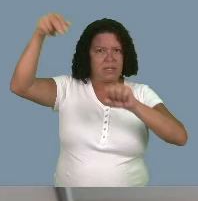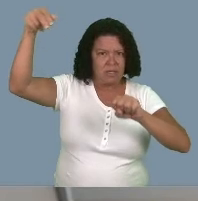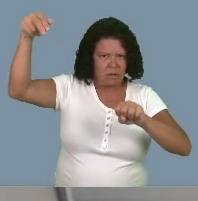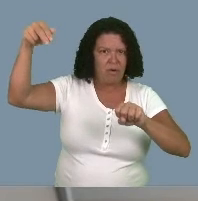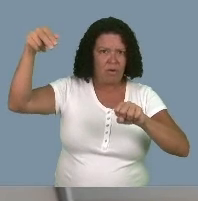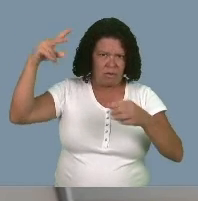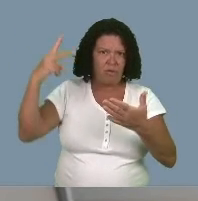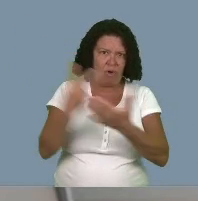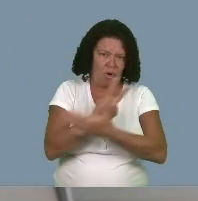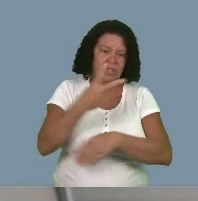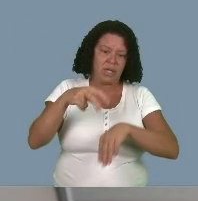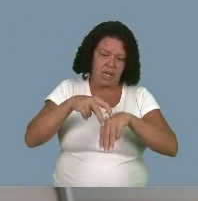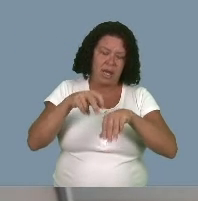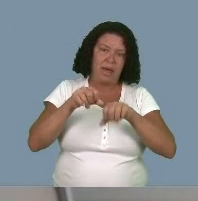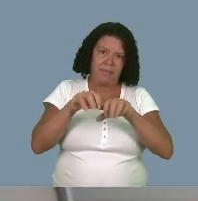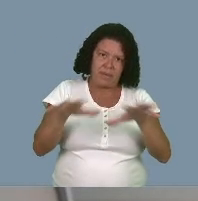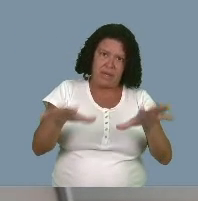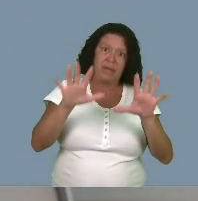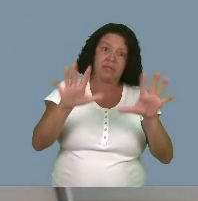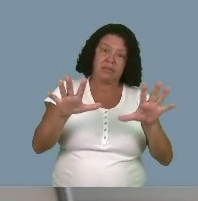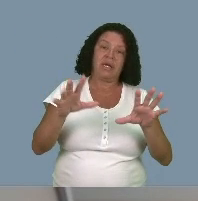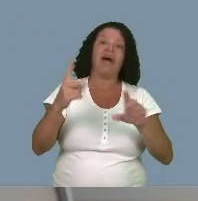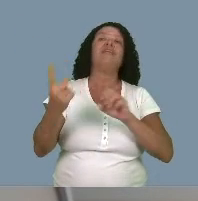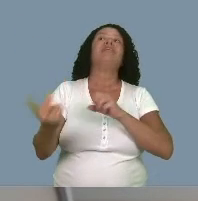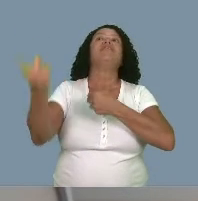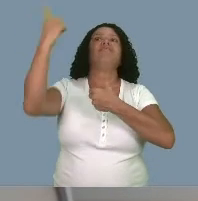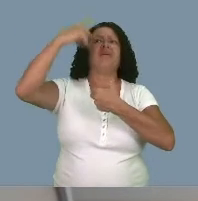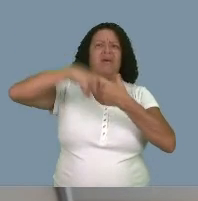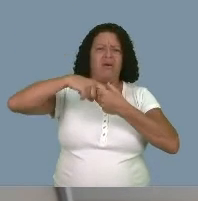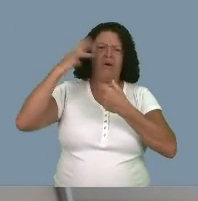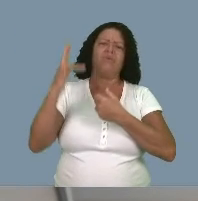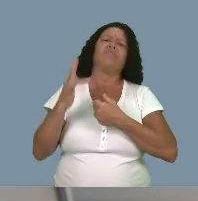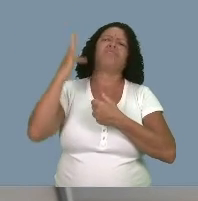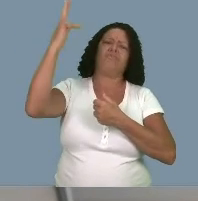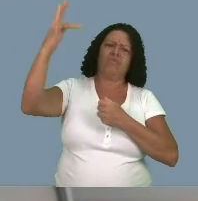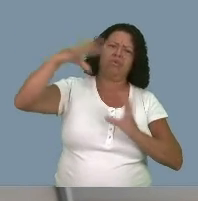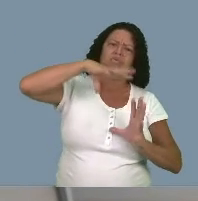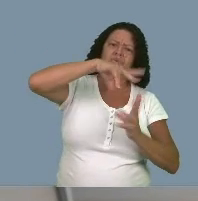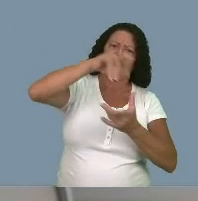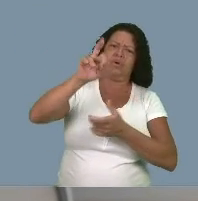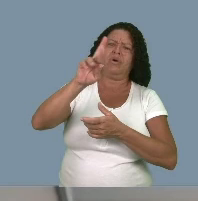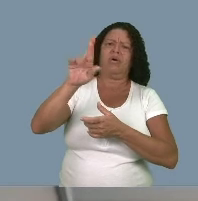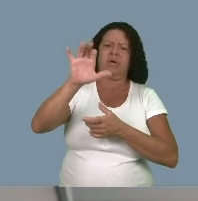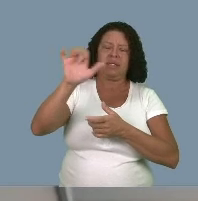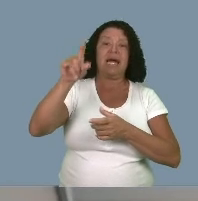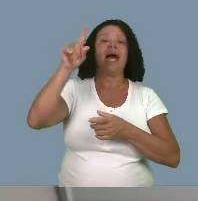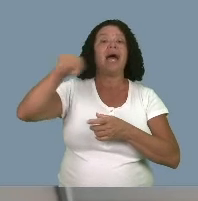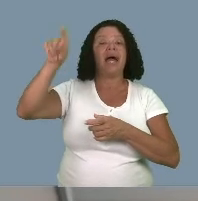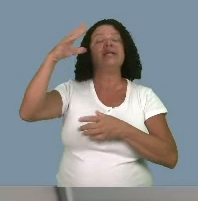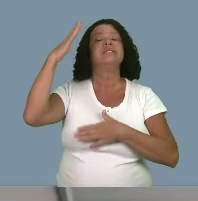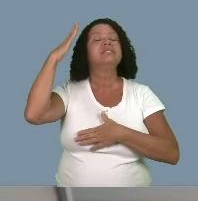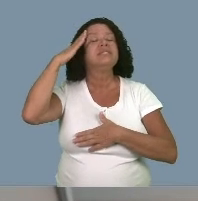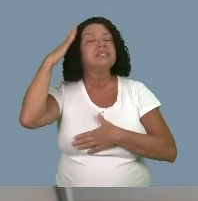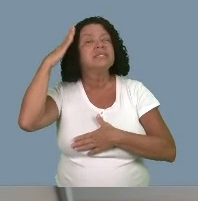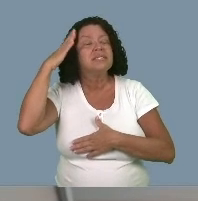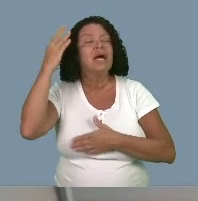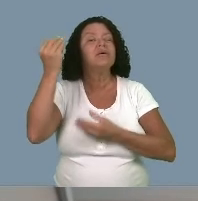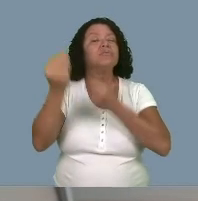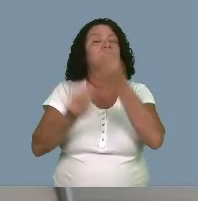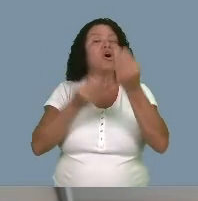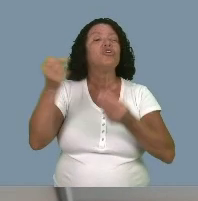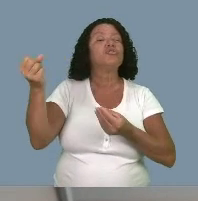pandemia, muito provavelmente retornarão em breve ao planeta Terra e estarão cientes, né, do